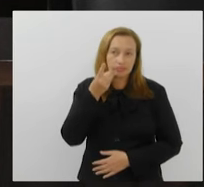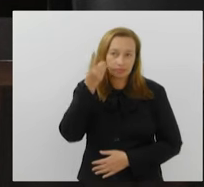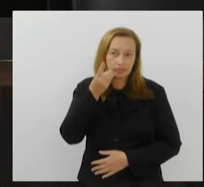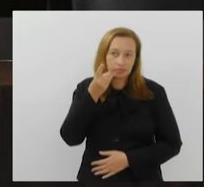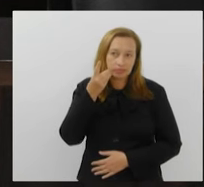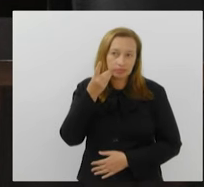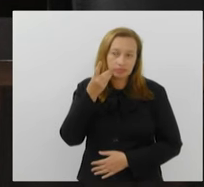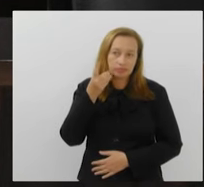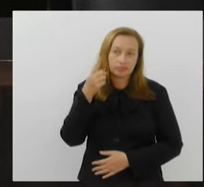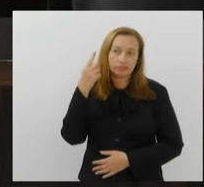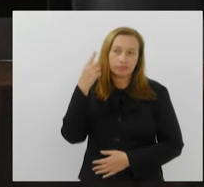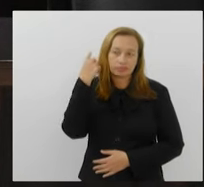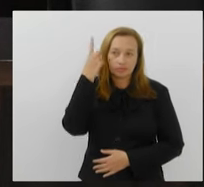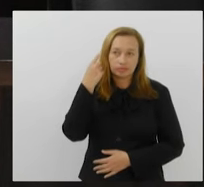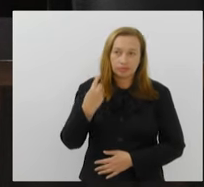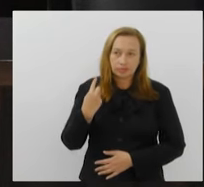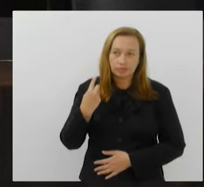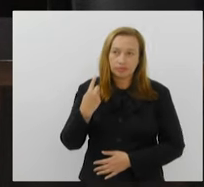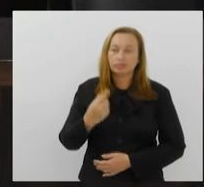Deputada Dani Monteiro.